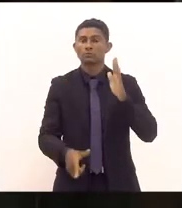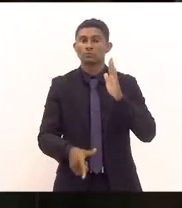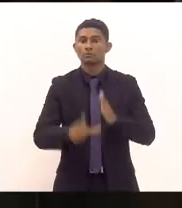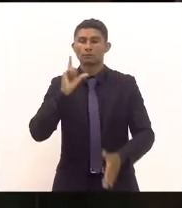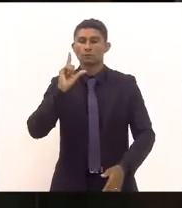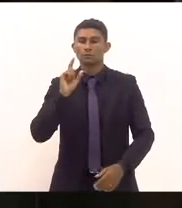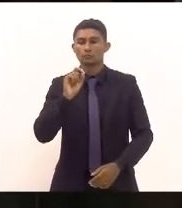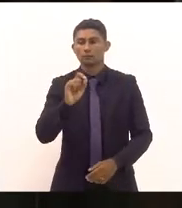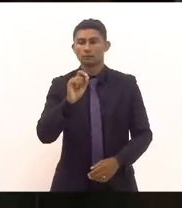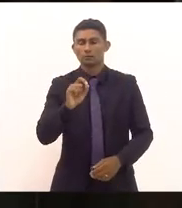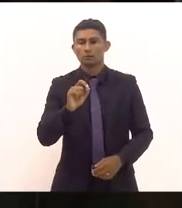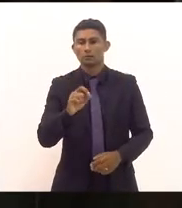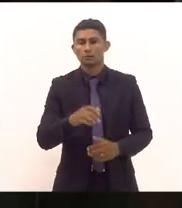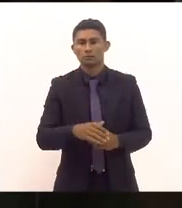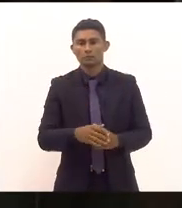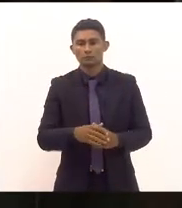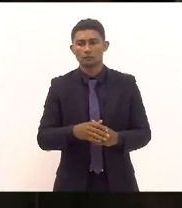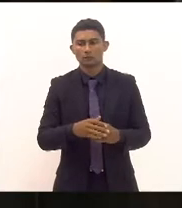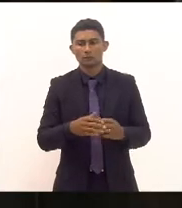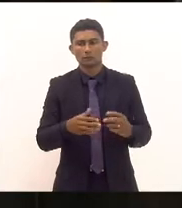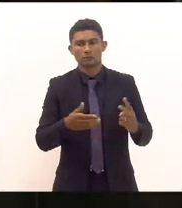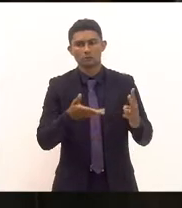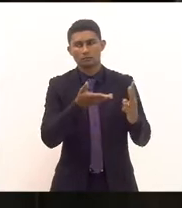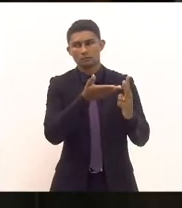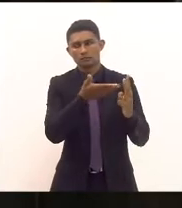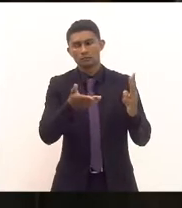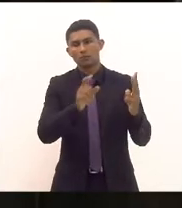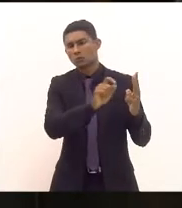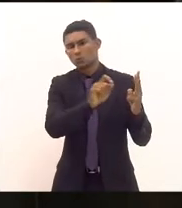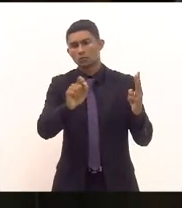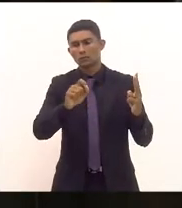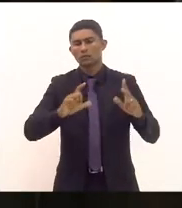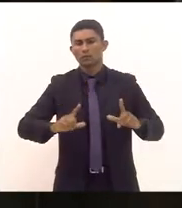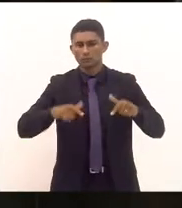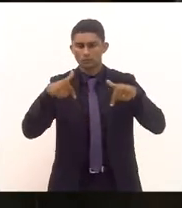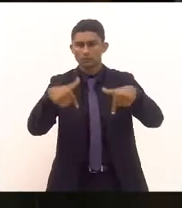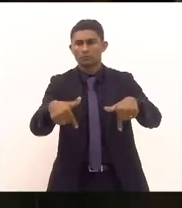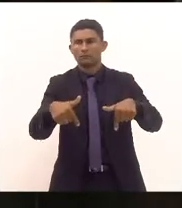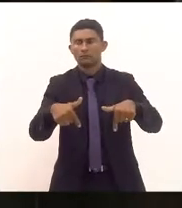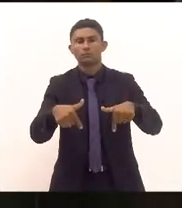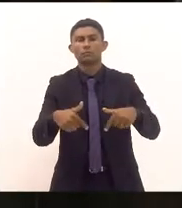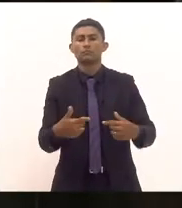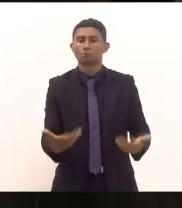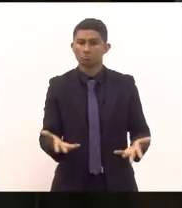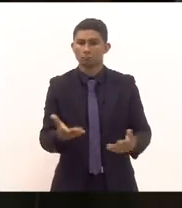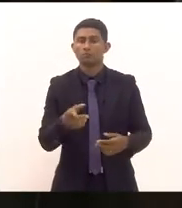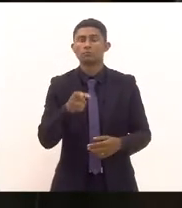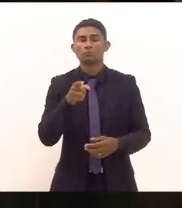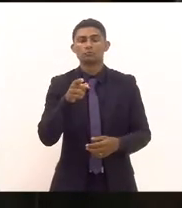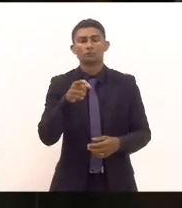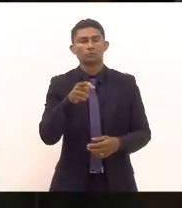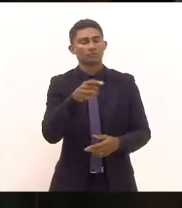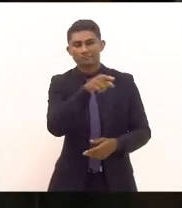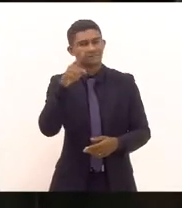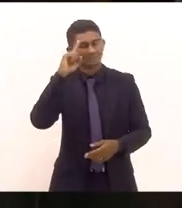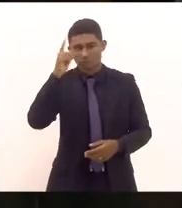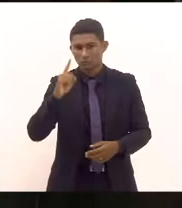tudo a orelha oralidade vocês por vocês terem tido esta atitude que vocês não imaginam como